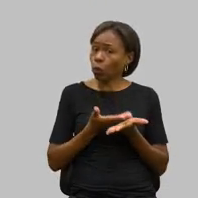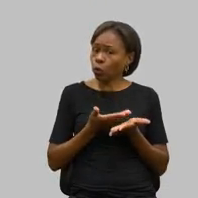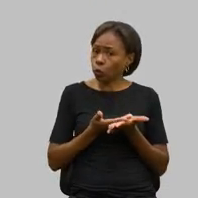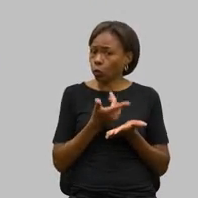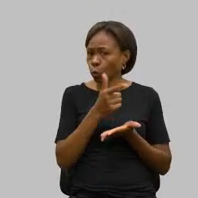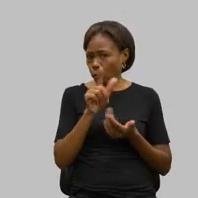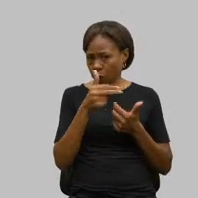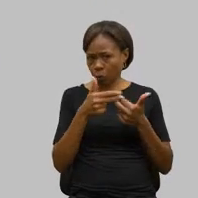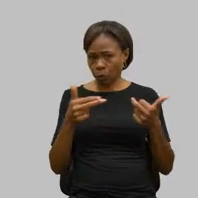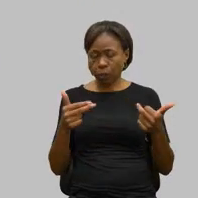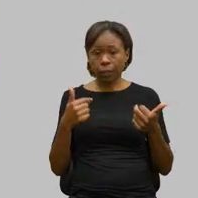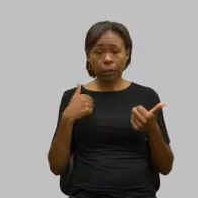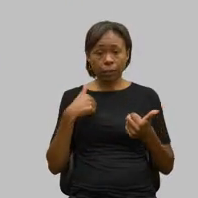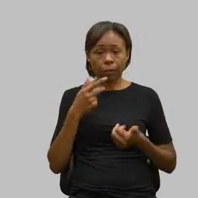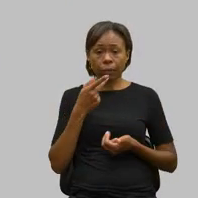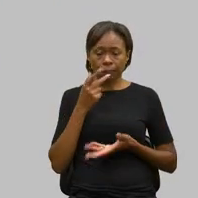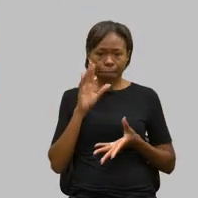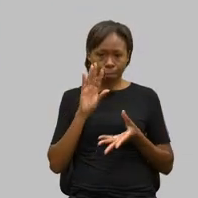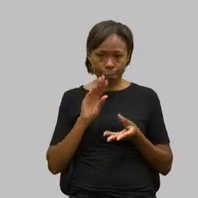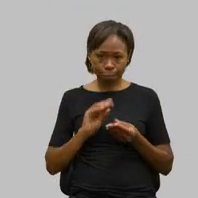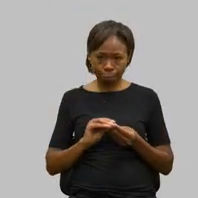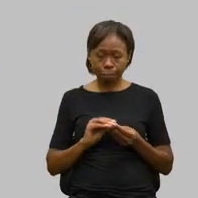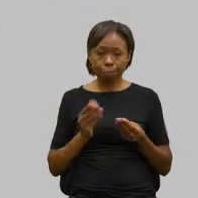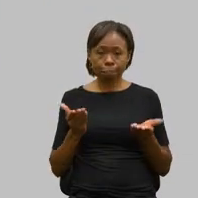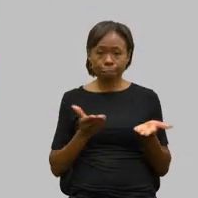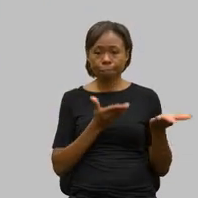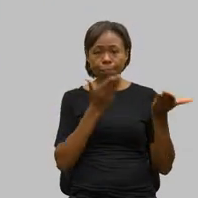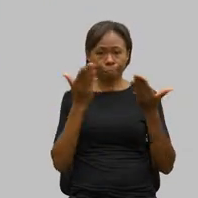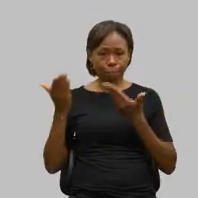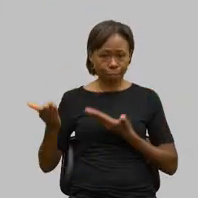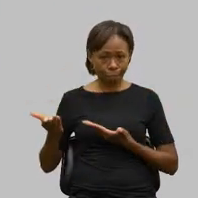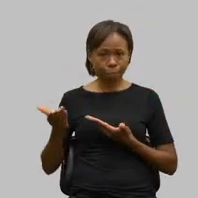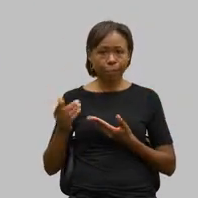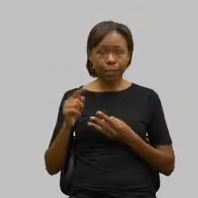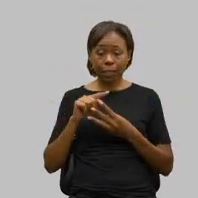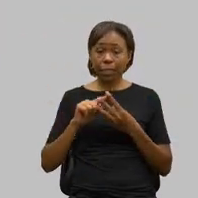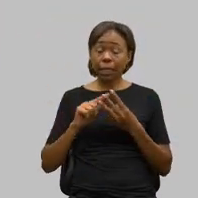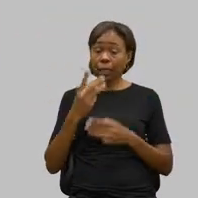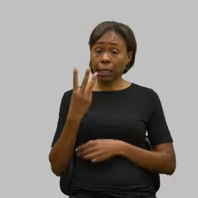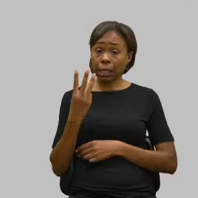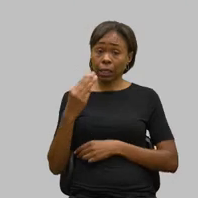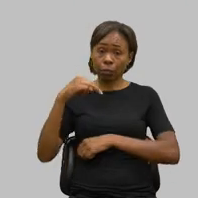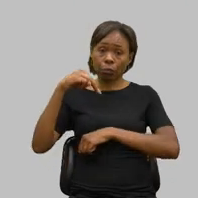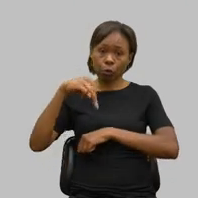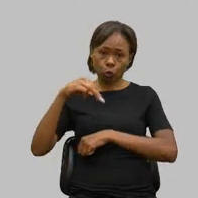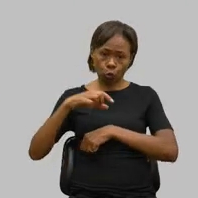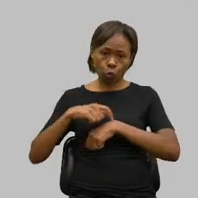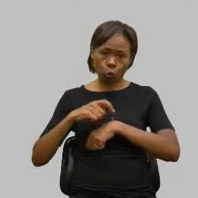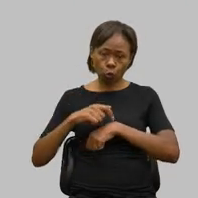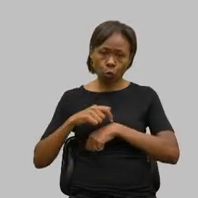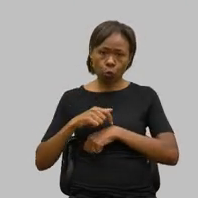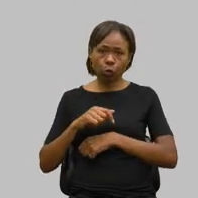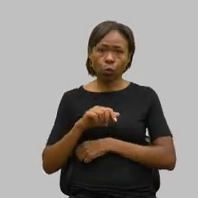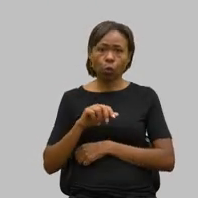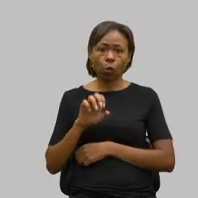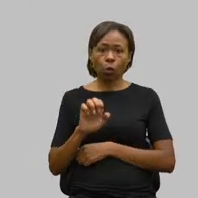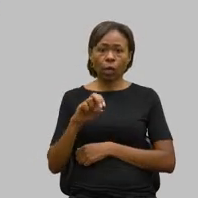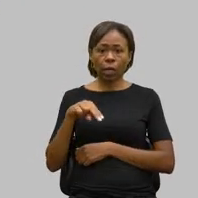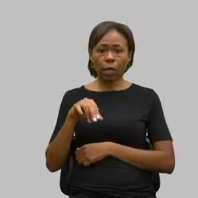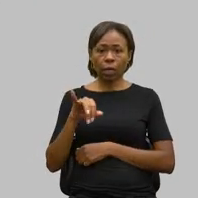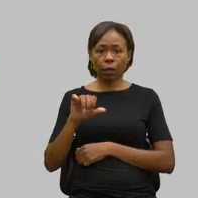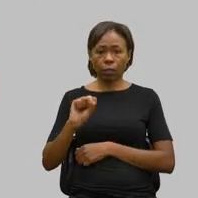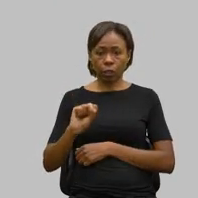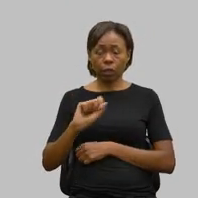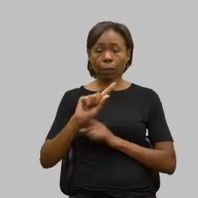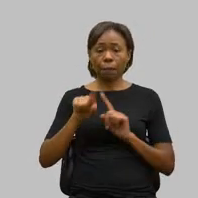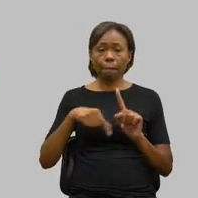encerro aqui a minha fala e passo a palavra por três minutos para o Enes Cândido e por dois